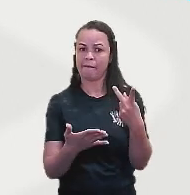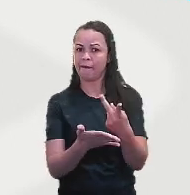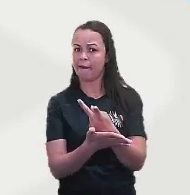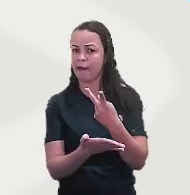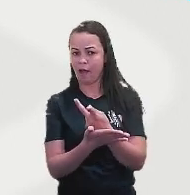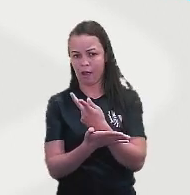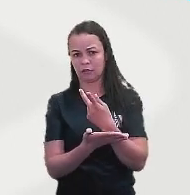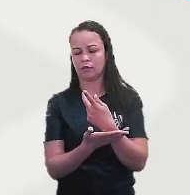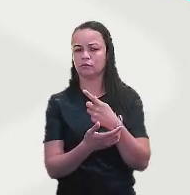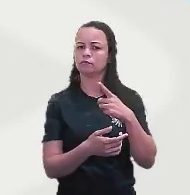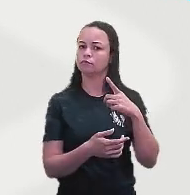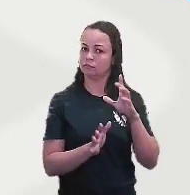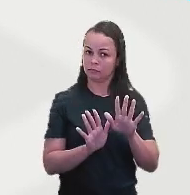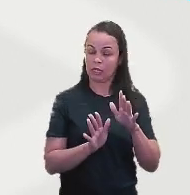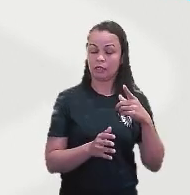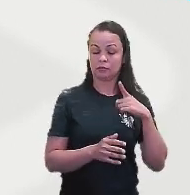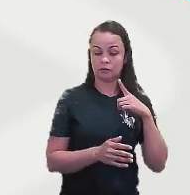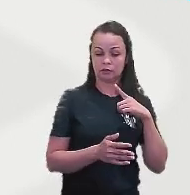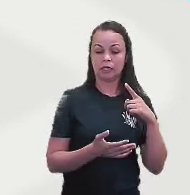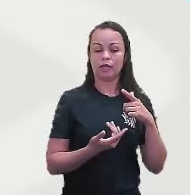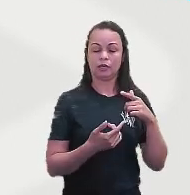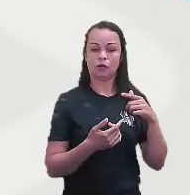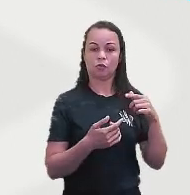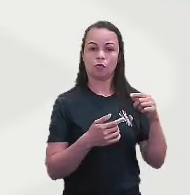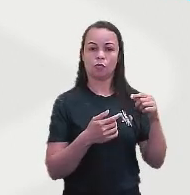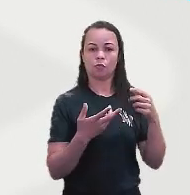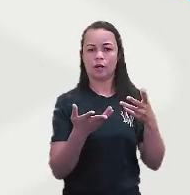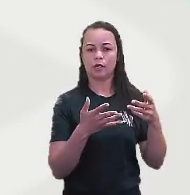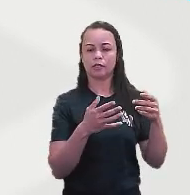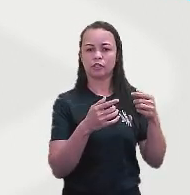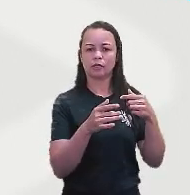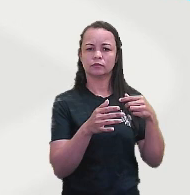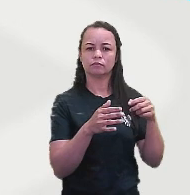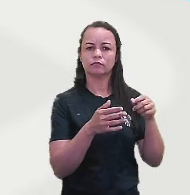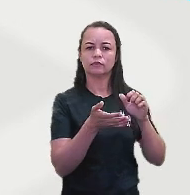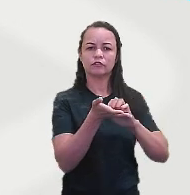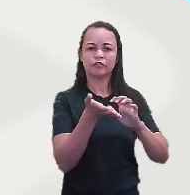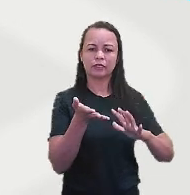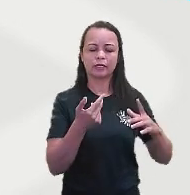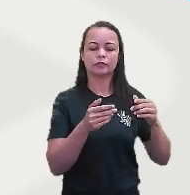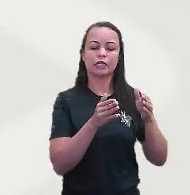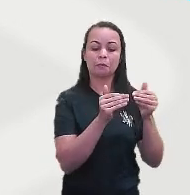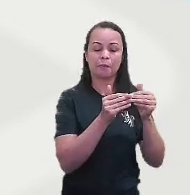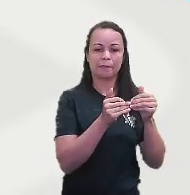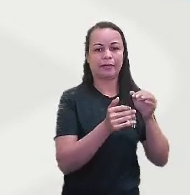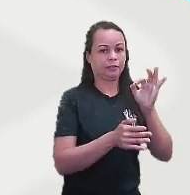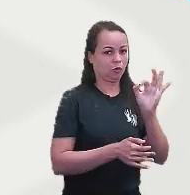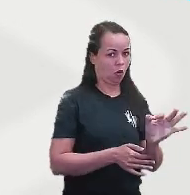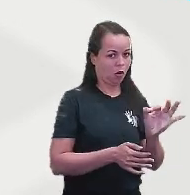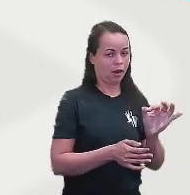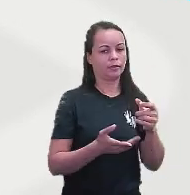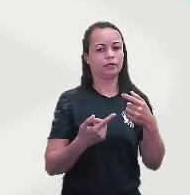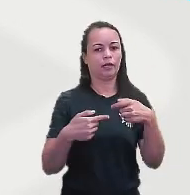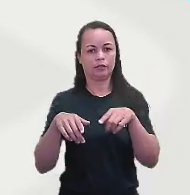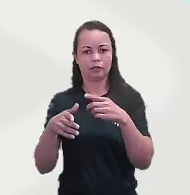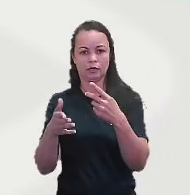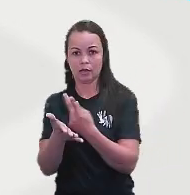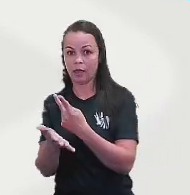questões que pedem a correta. Aí tem que prestar atenção, essa aqui está pedindo a incorreta. Quanto ao emprego do